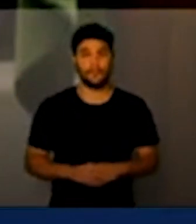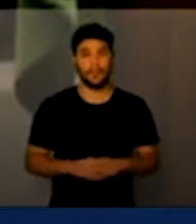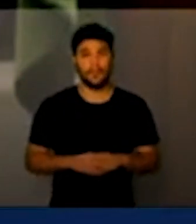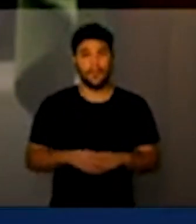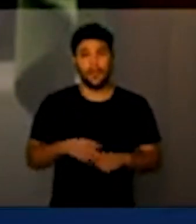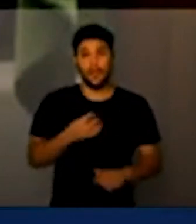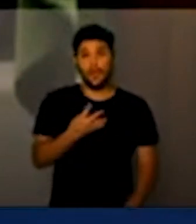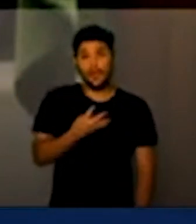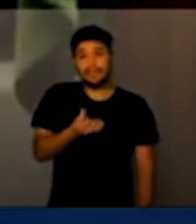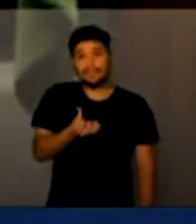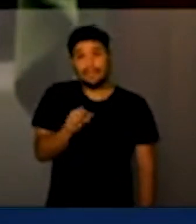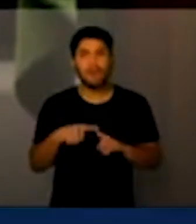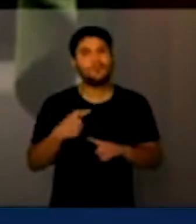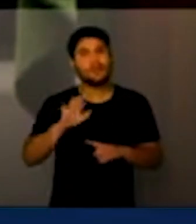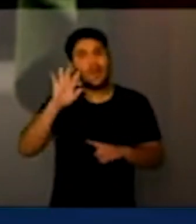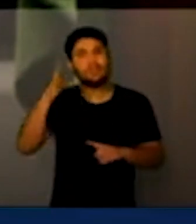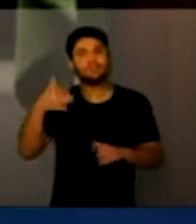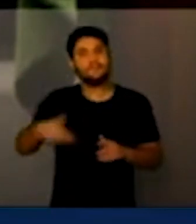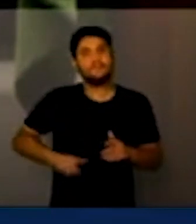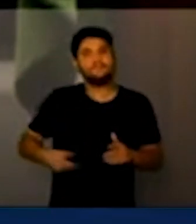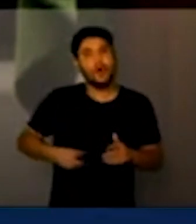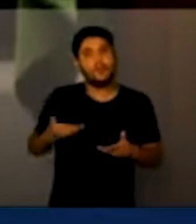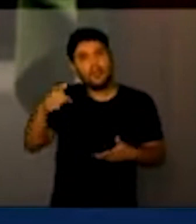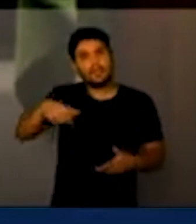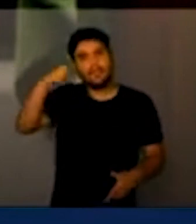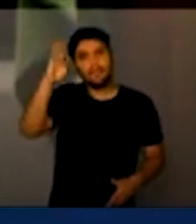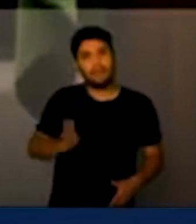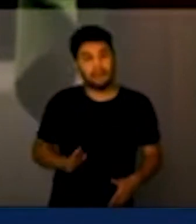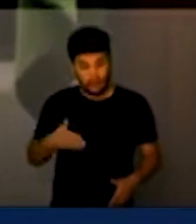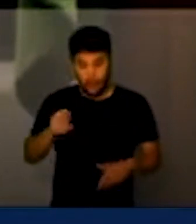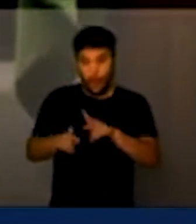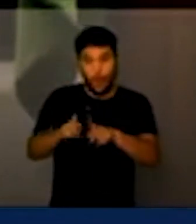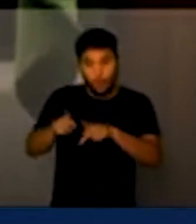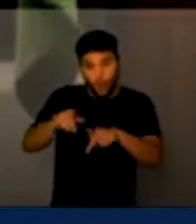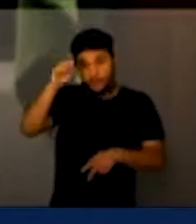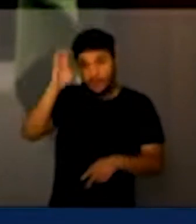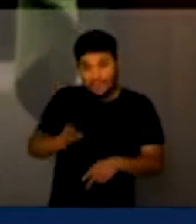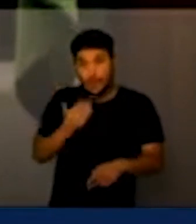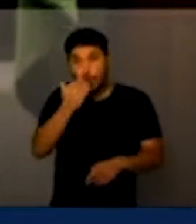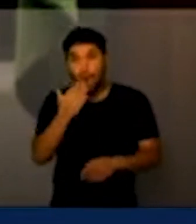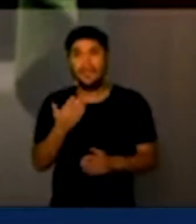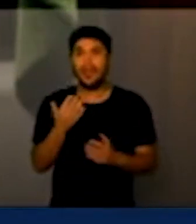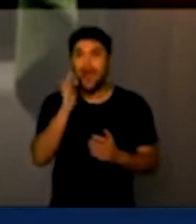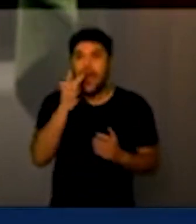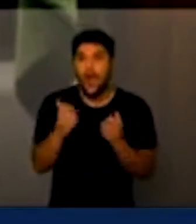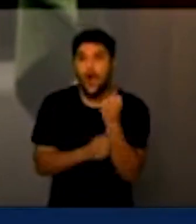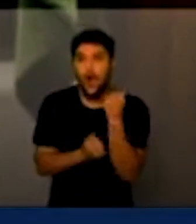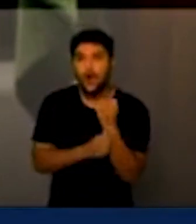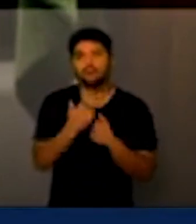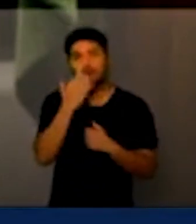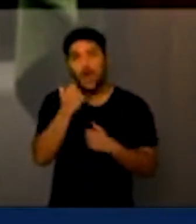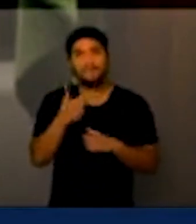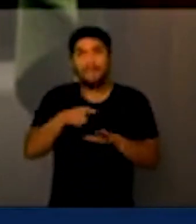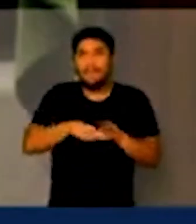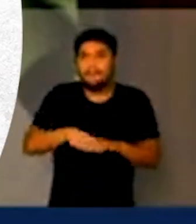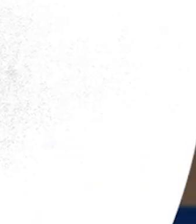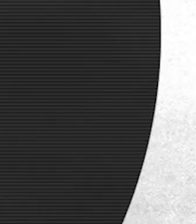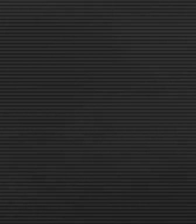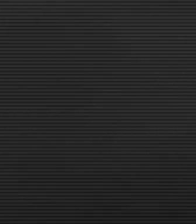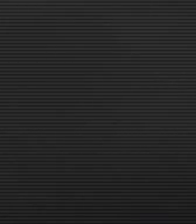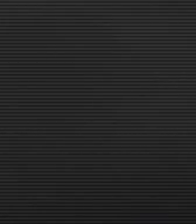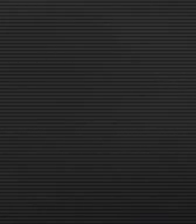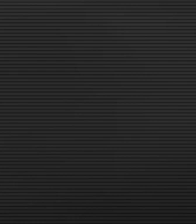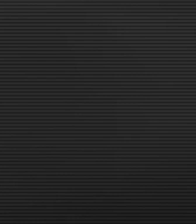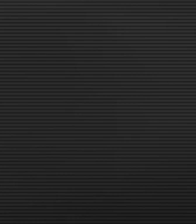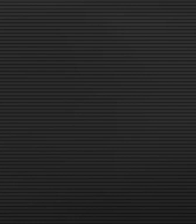custa 46 mil reais a diária Enquanto isso o Seu Povo bolsonaro come miojo come pé de galinha passa fome